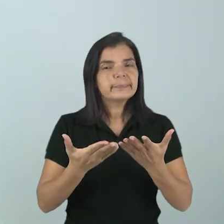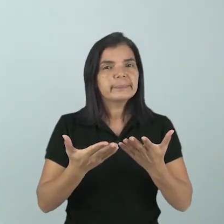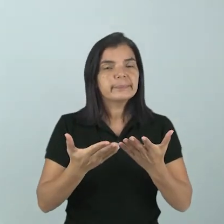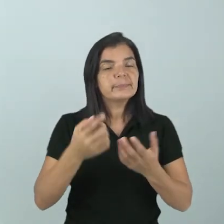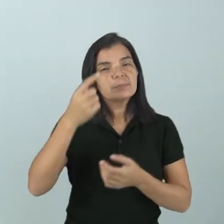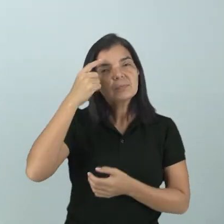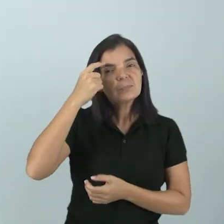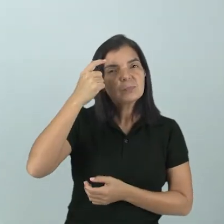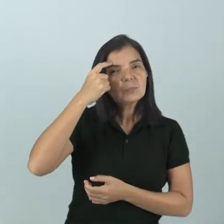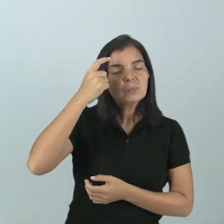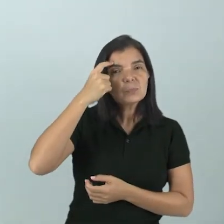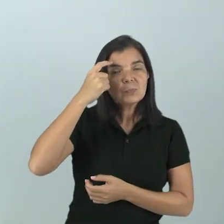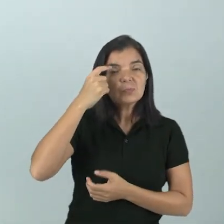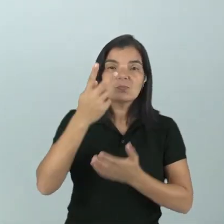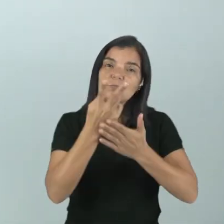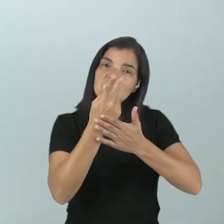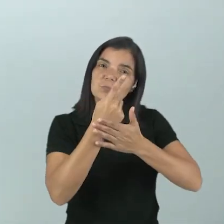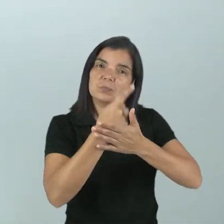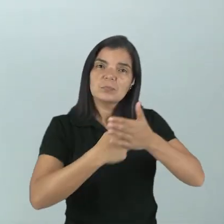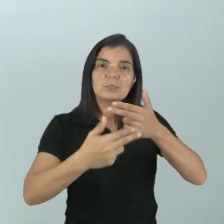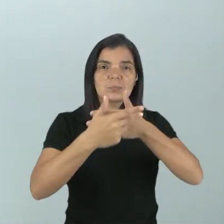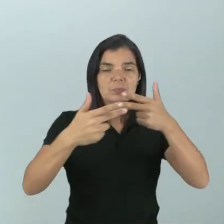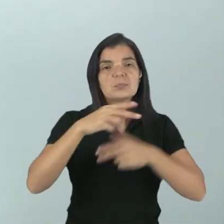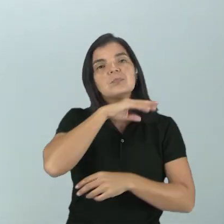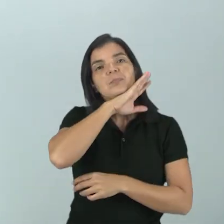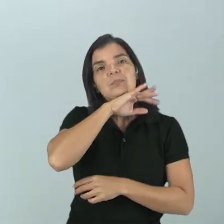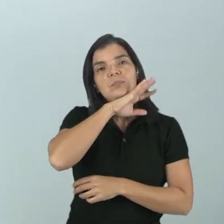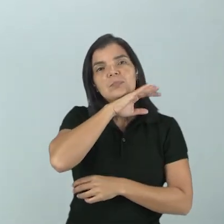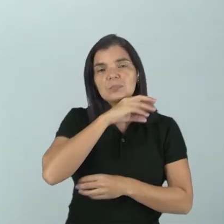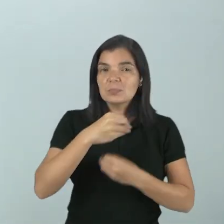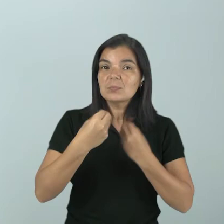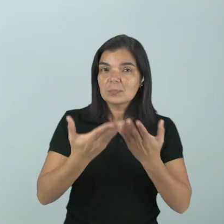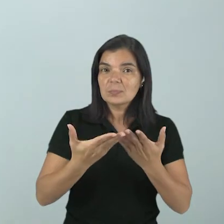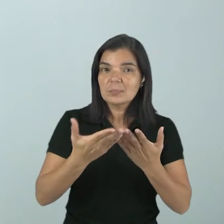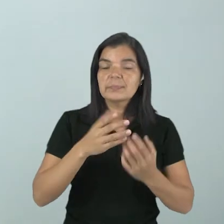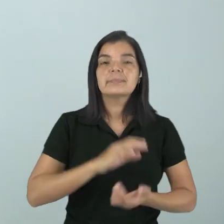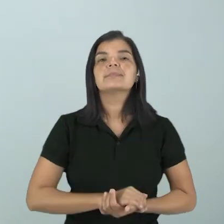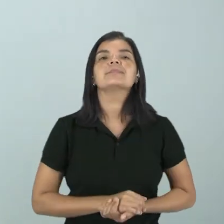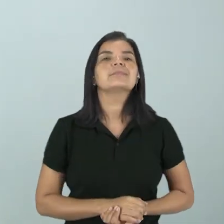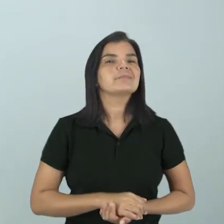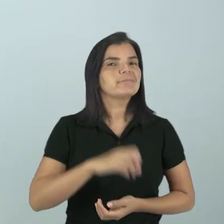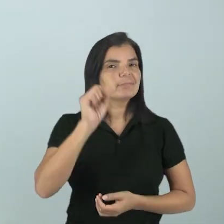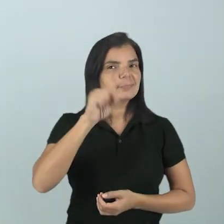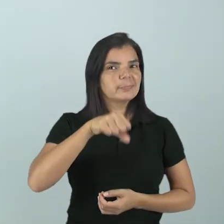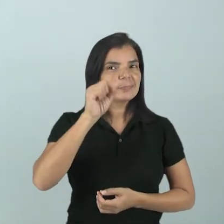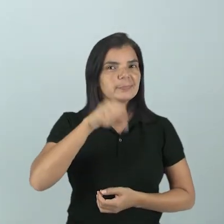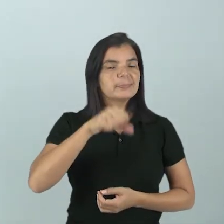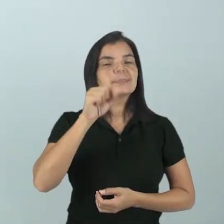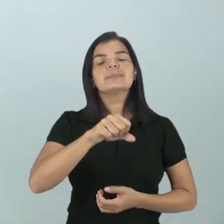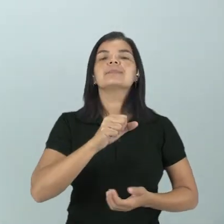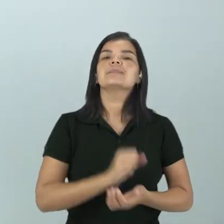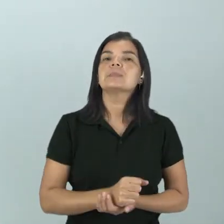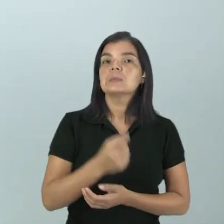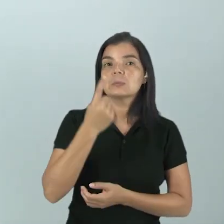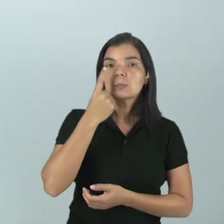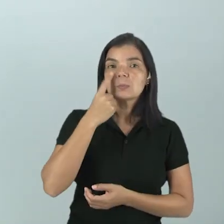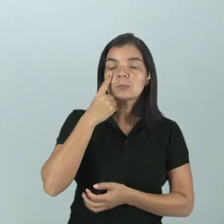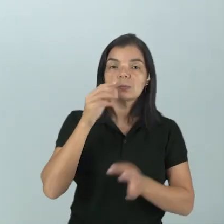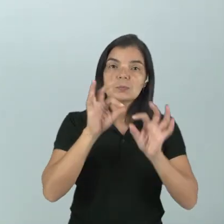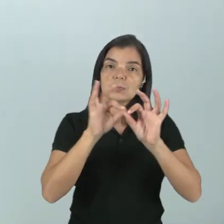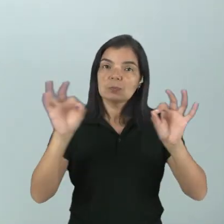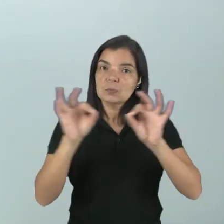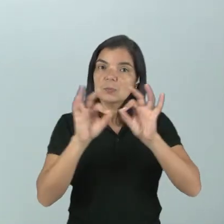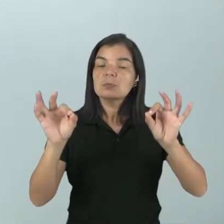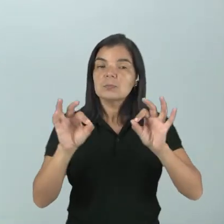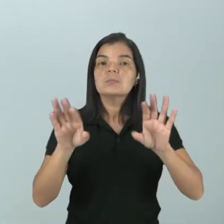Eles imaginavam figuras de objetos, de animais, aí eles davam esse nome? Sim, eles viam uma linha